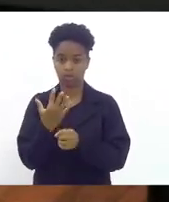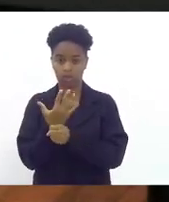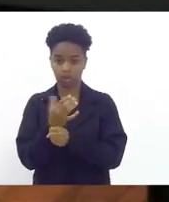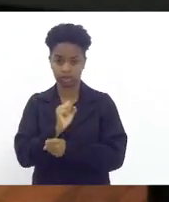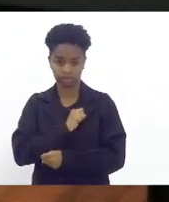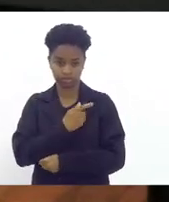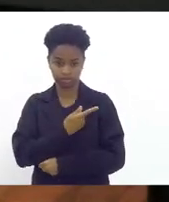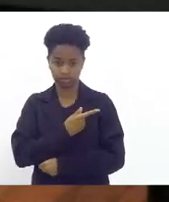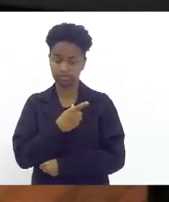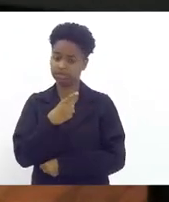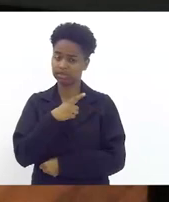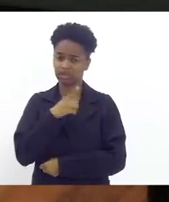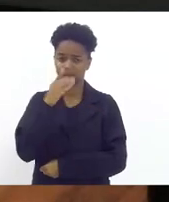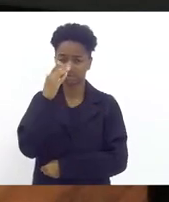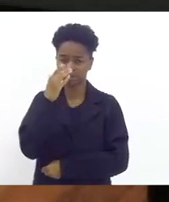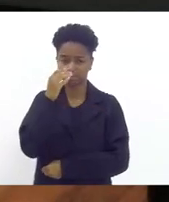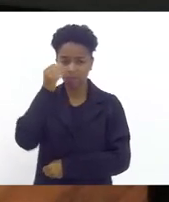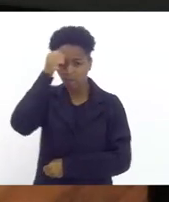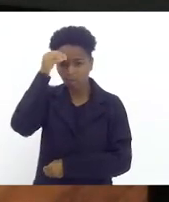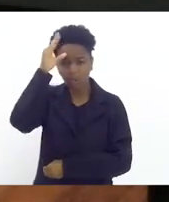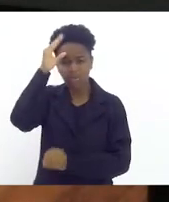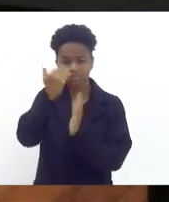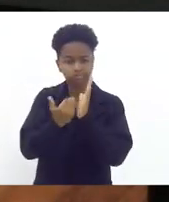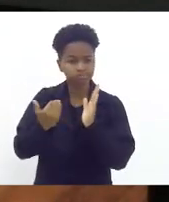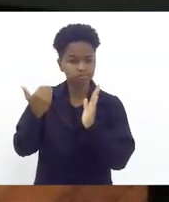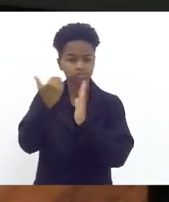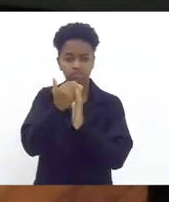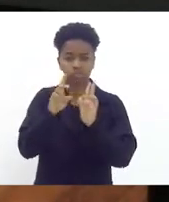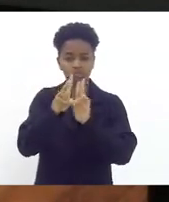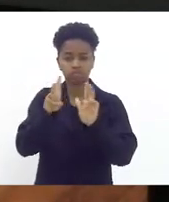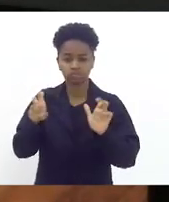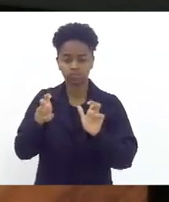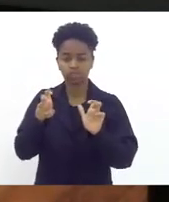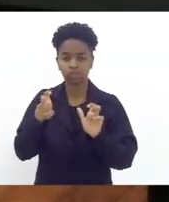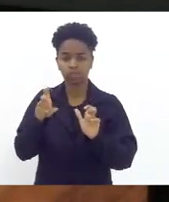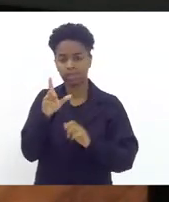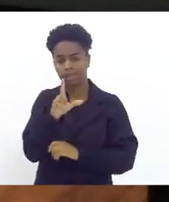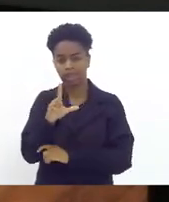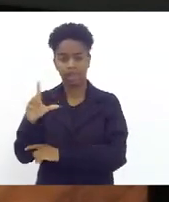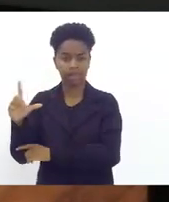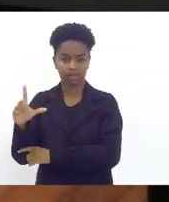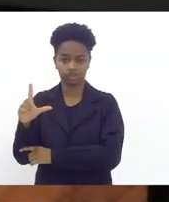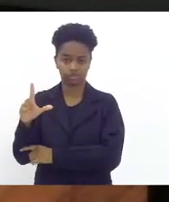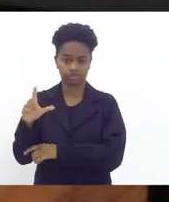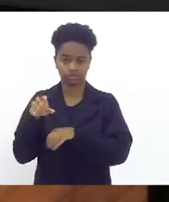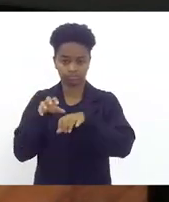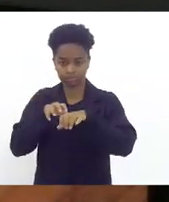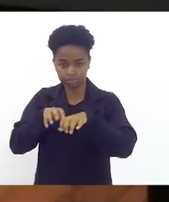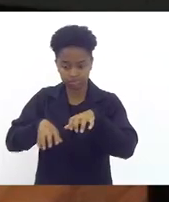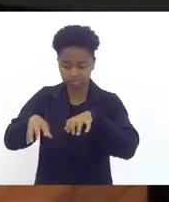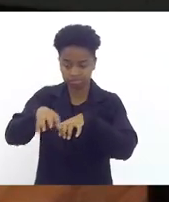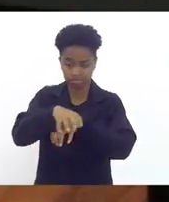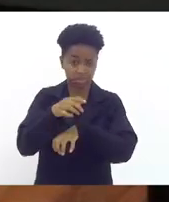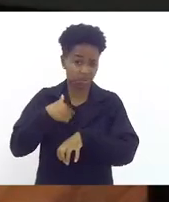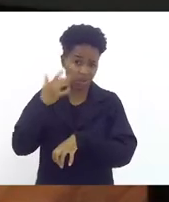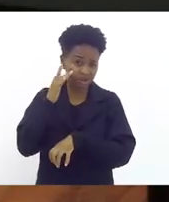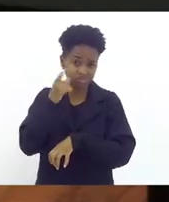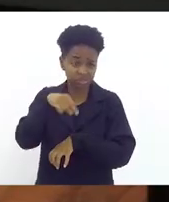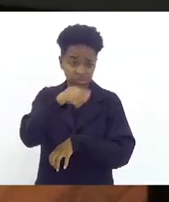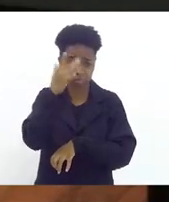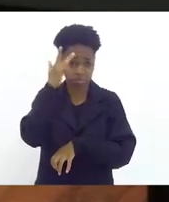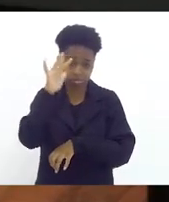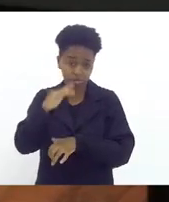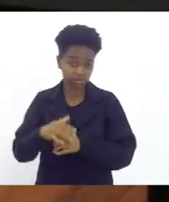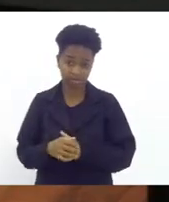ela tem uma maior conhecimento sobre o leste Metropolitano ninguém sabe eu acho quase disso